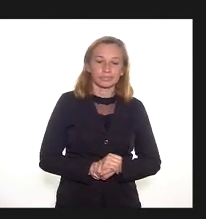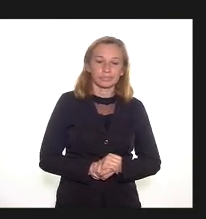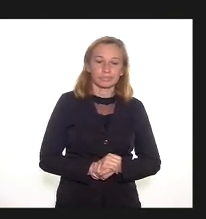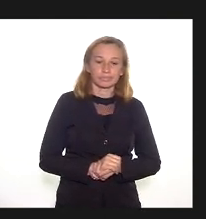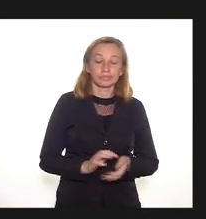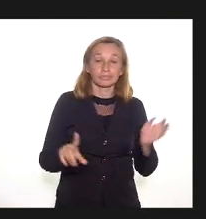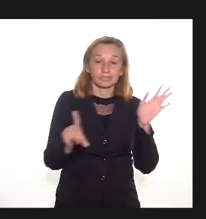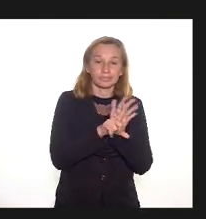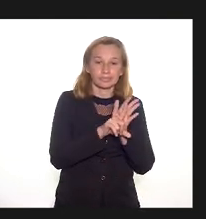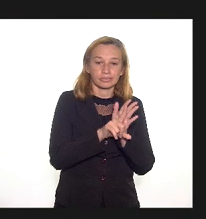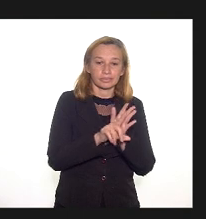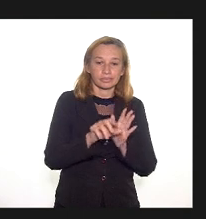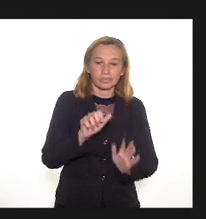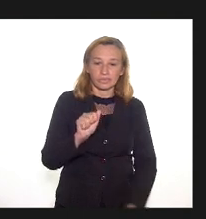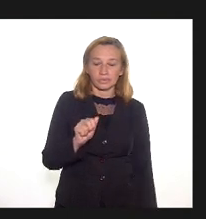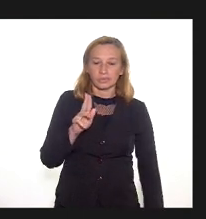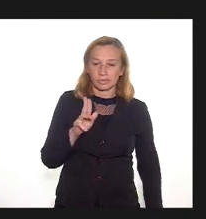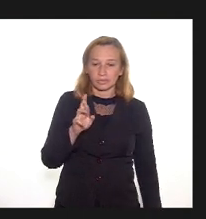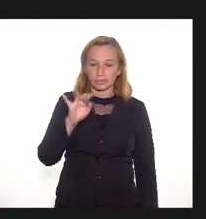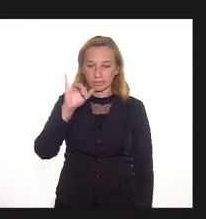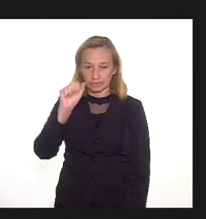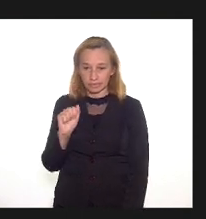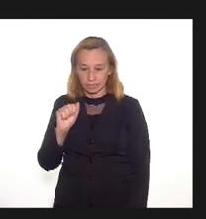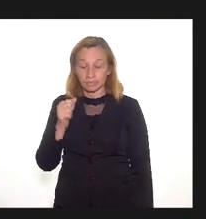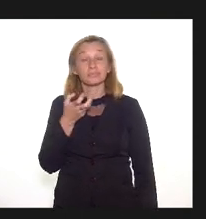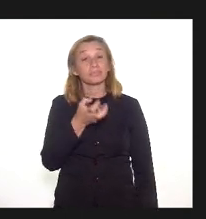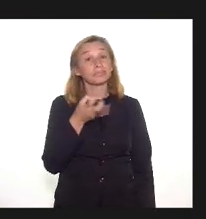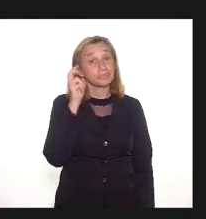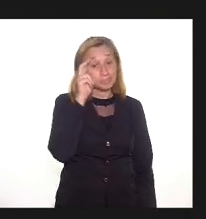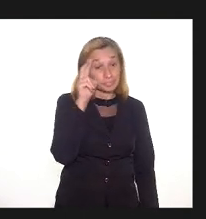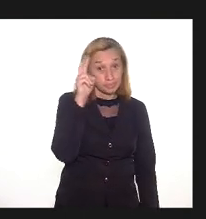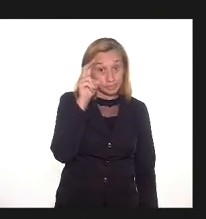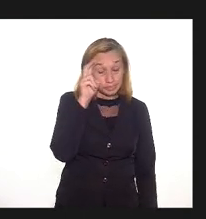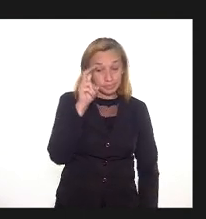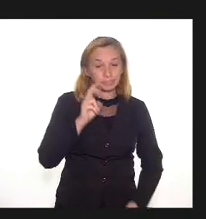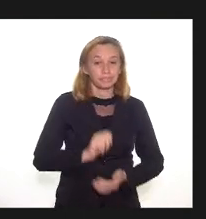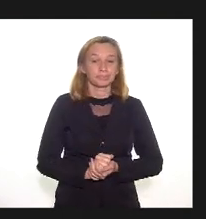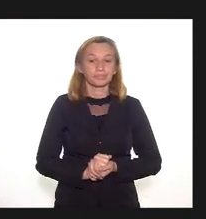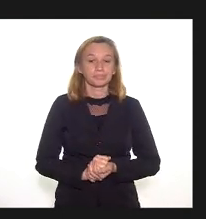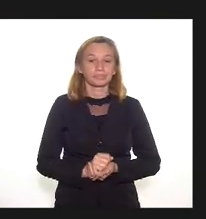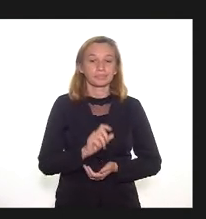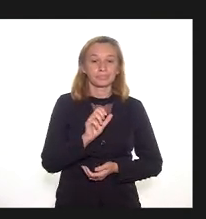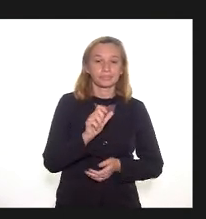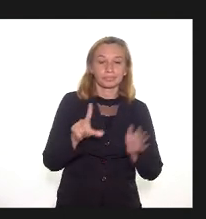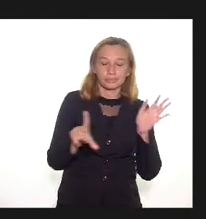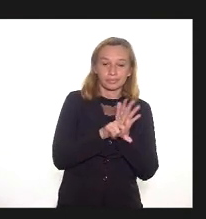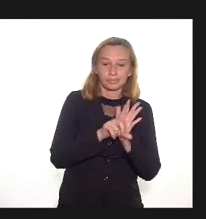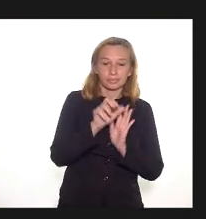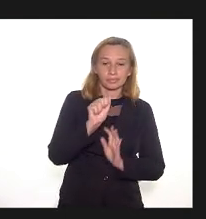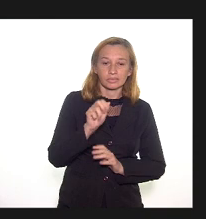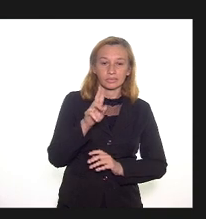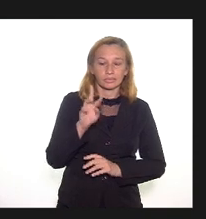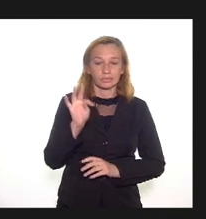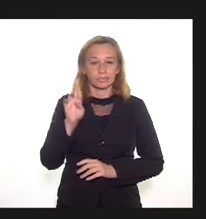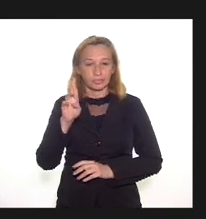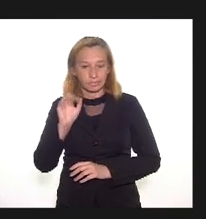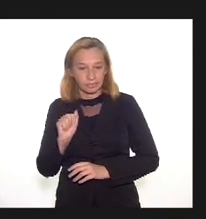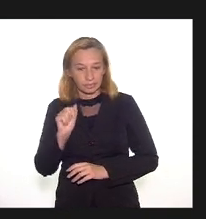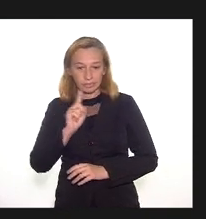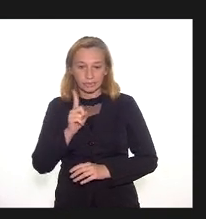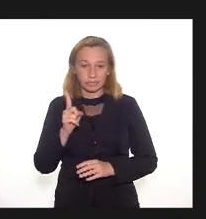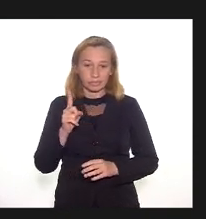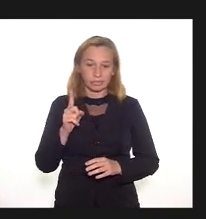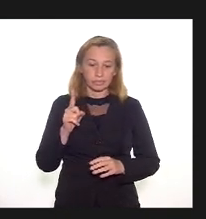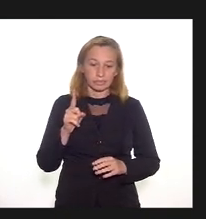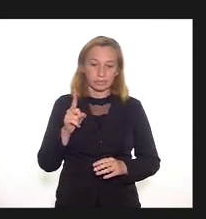lei áurea mas queria lembrar que a lei áurea não caiu do céu